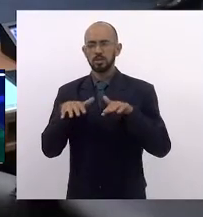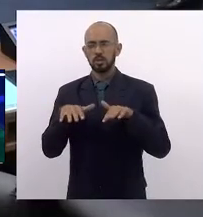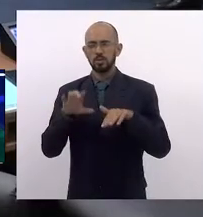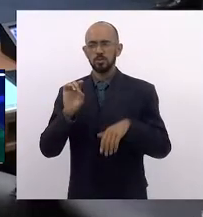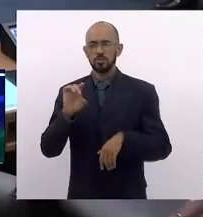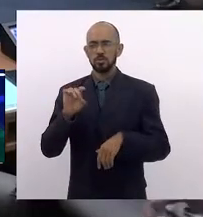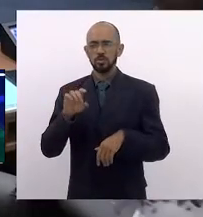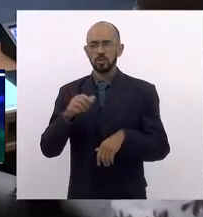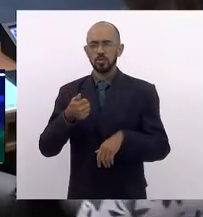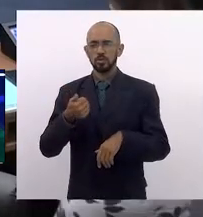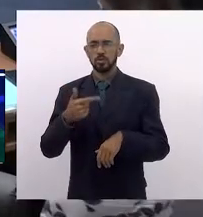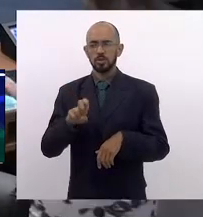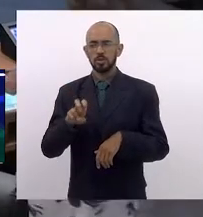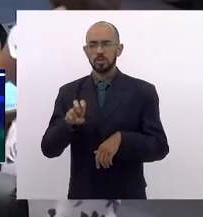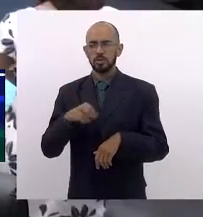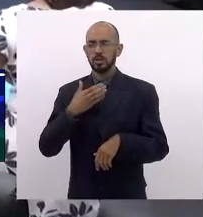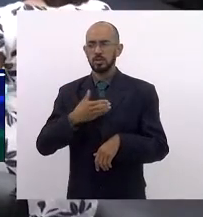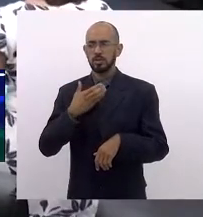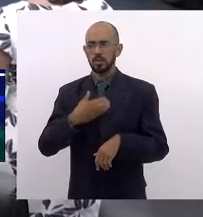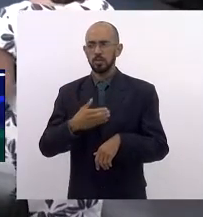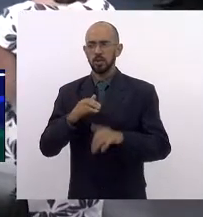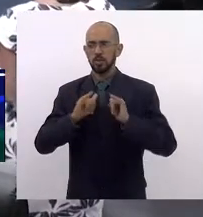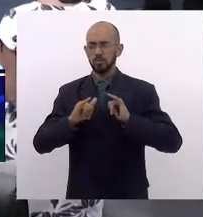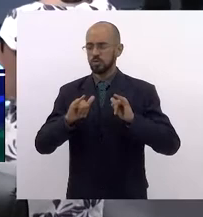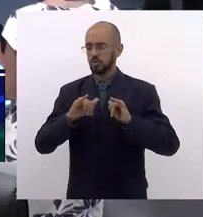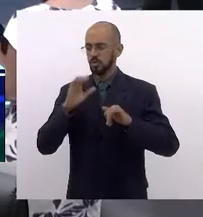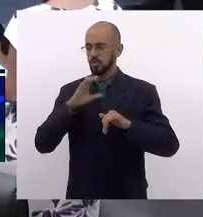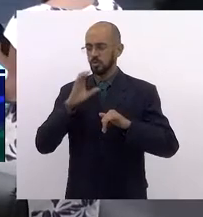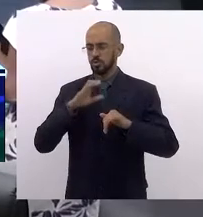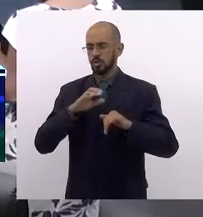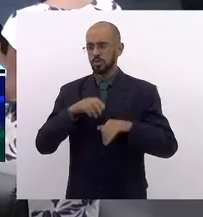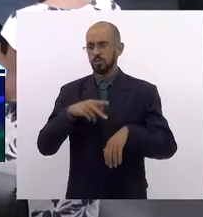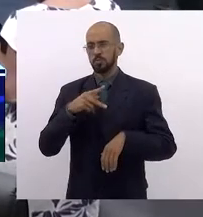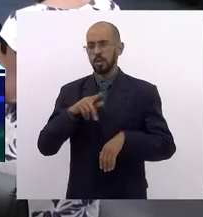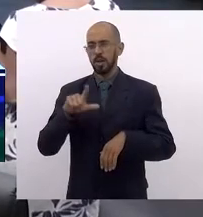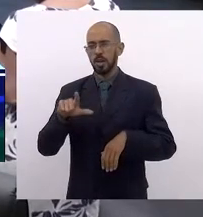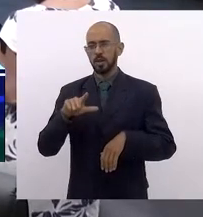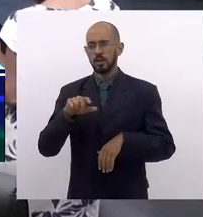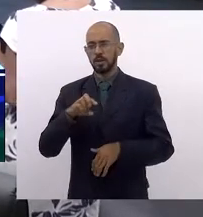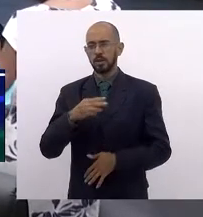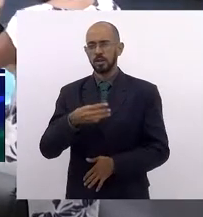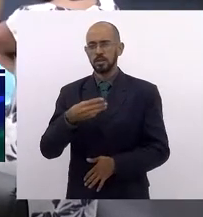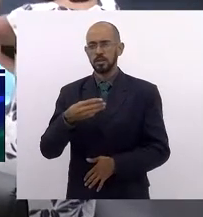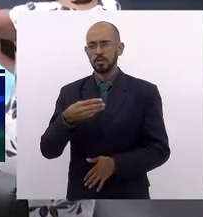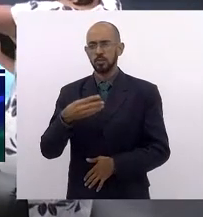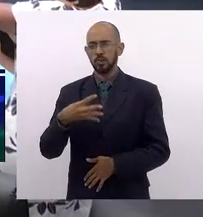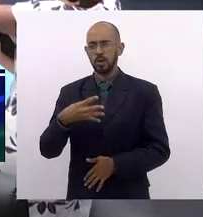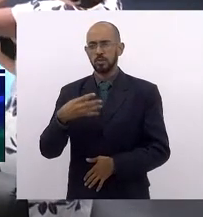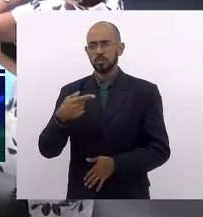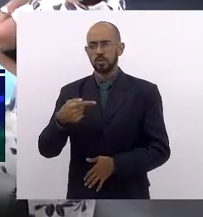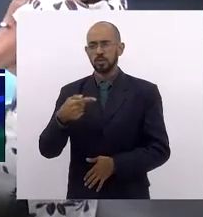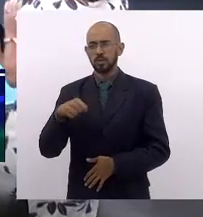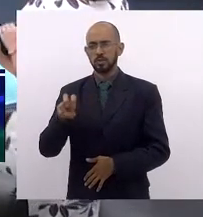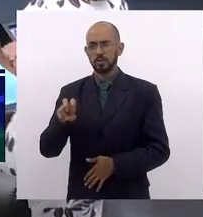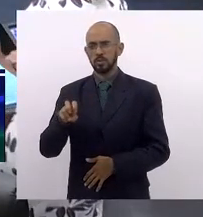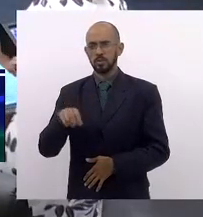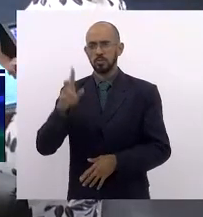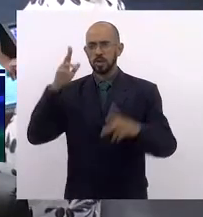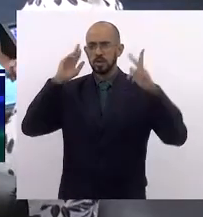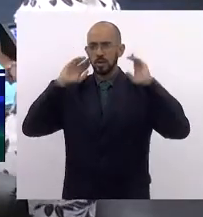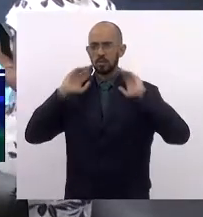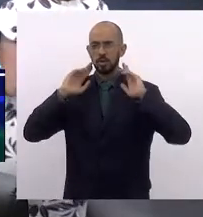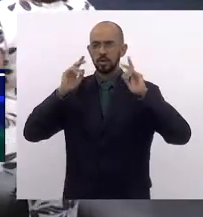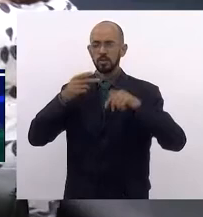dezembro anuncio em regime de urgência em votação em discussão única projeto de lei três quatro 75 2020 de autoria Deputado Marcelo cabeleireiro